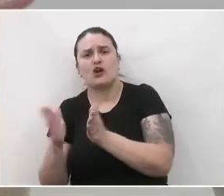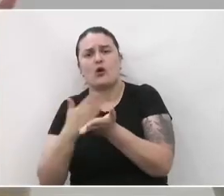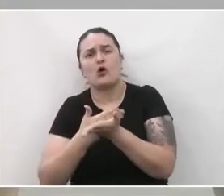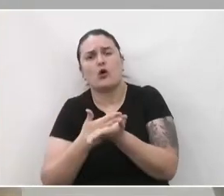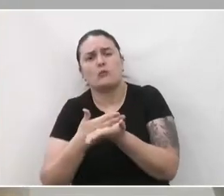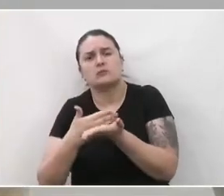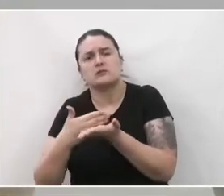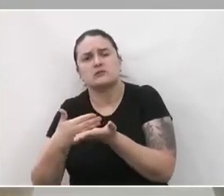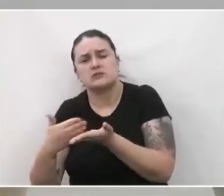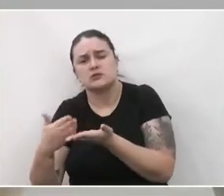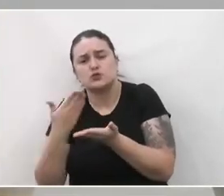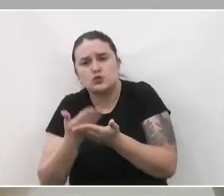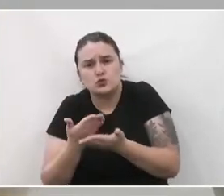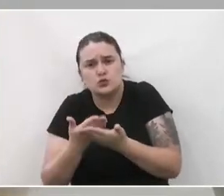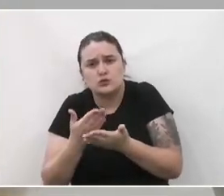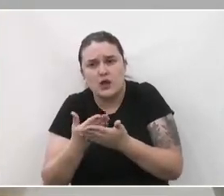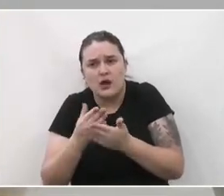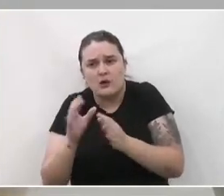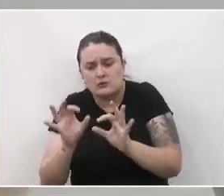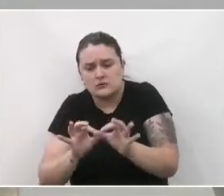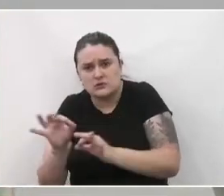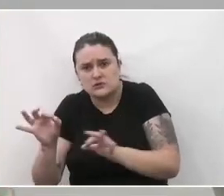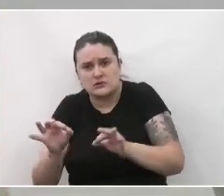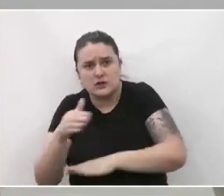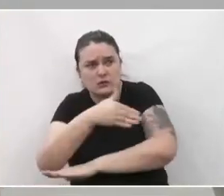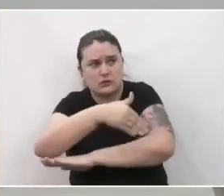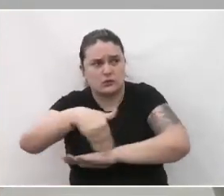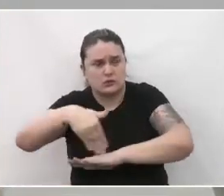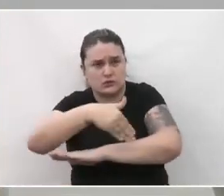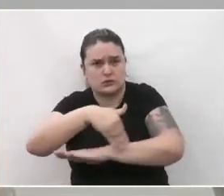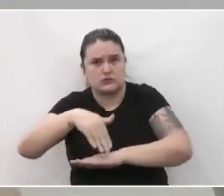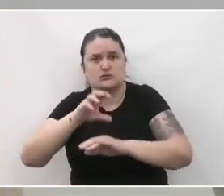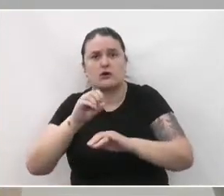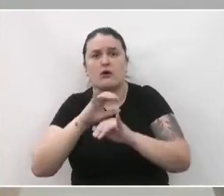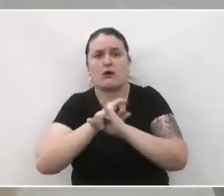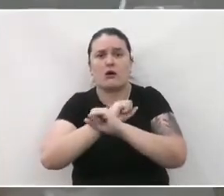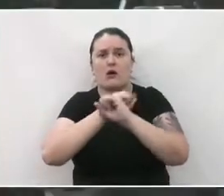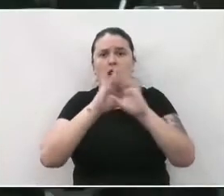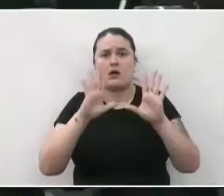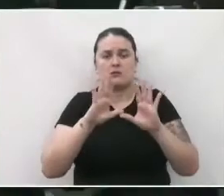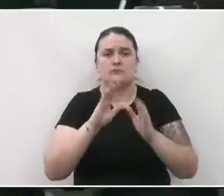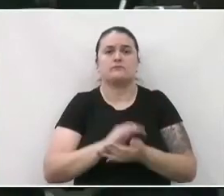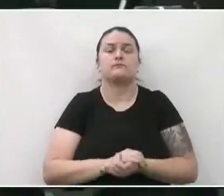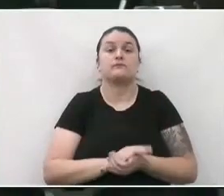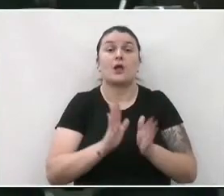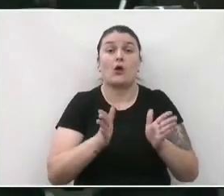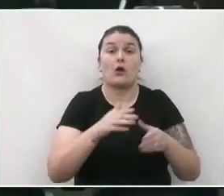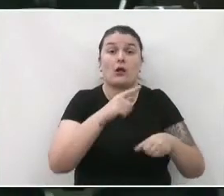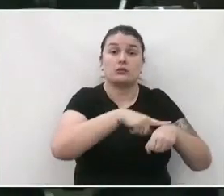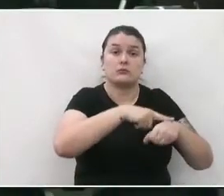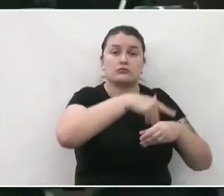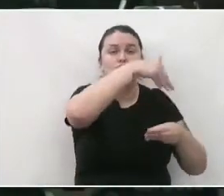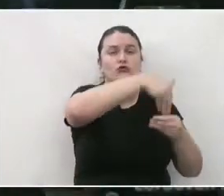questão dos tubos, tudo para organizar ali, só para ficar esclarecido. Obrigada. Em votação.